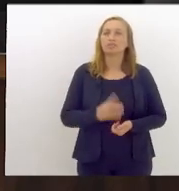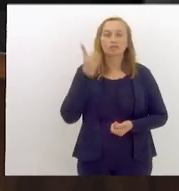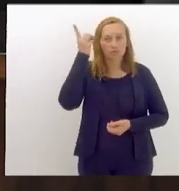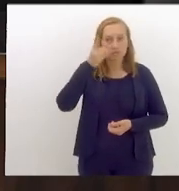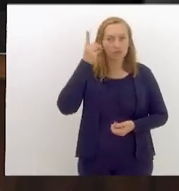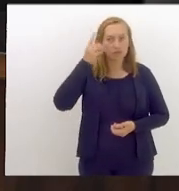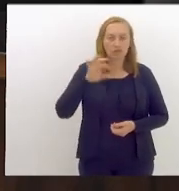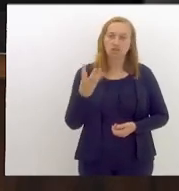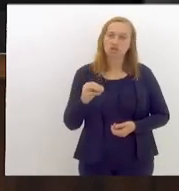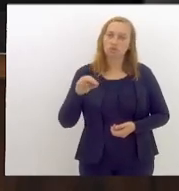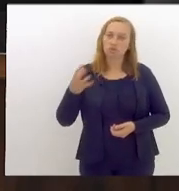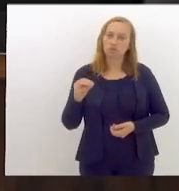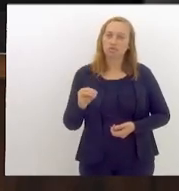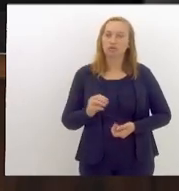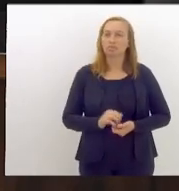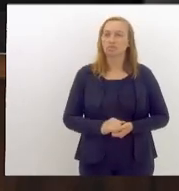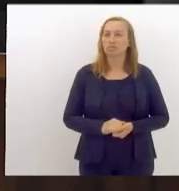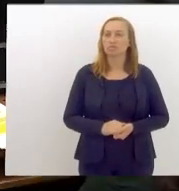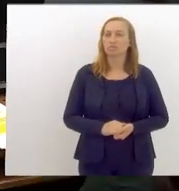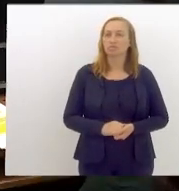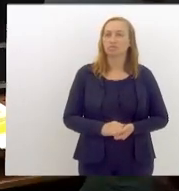Deputado Chico Machado